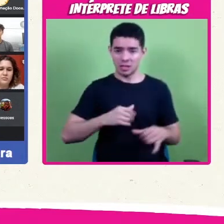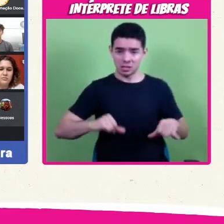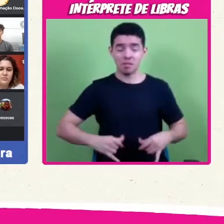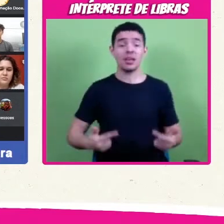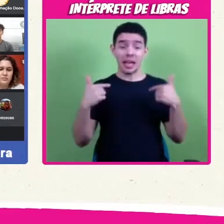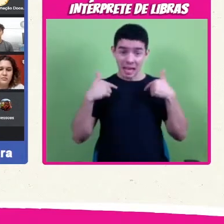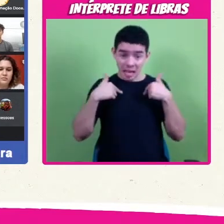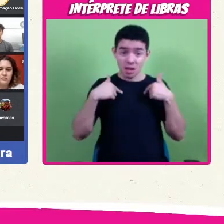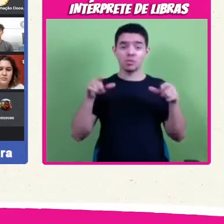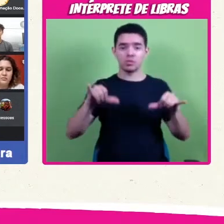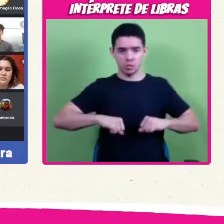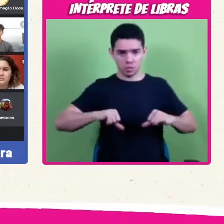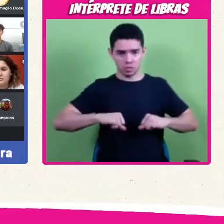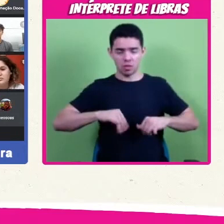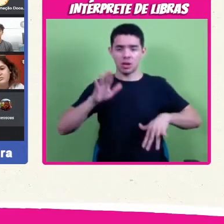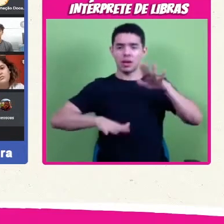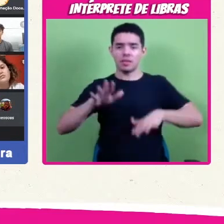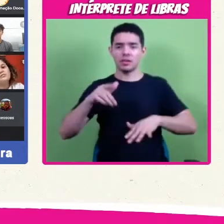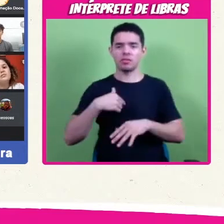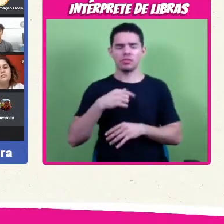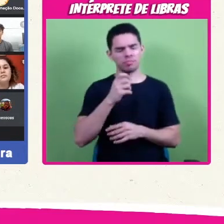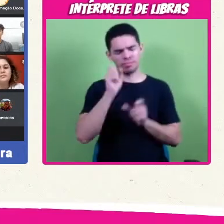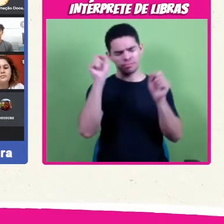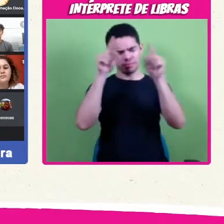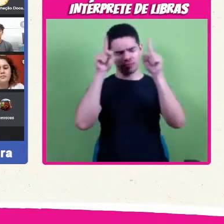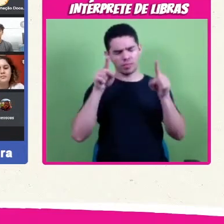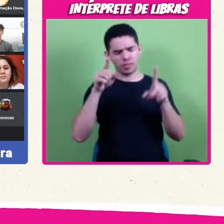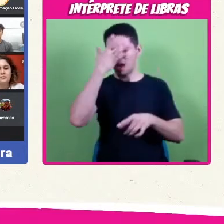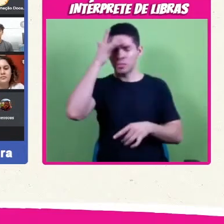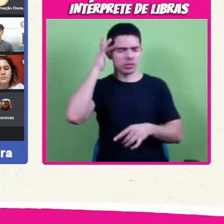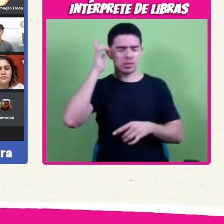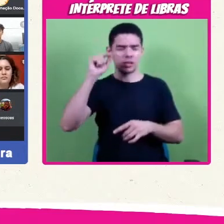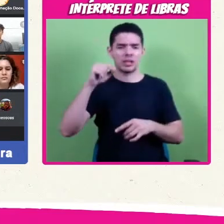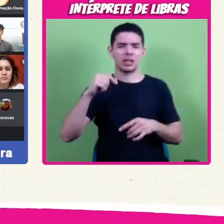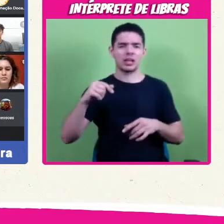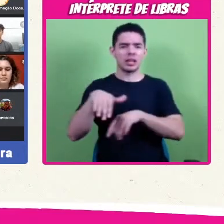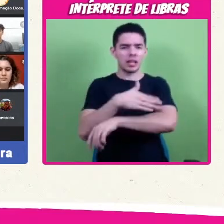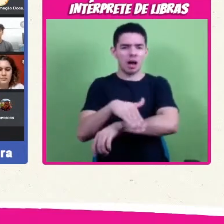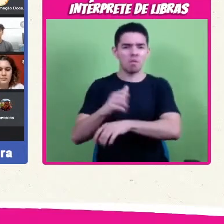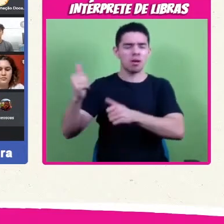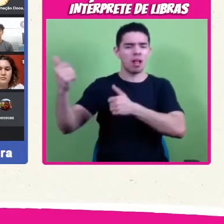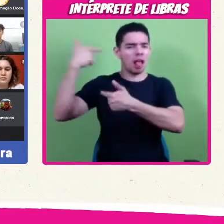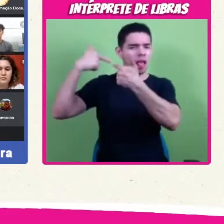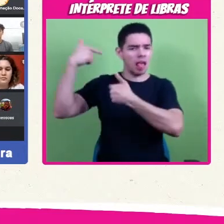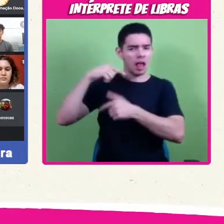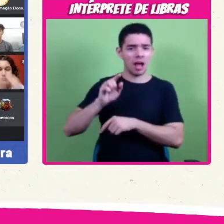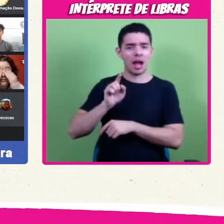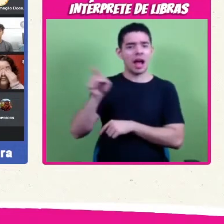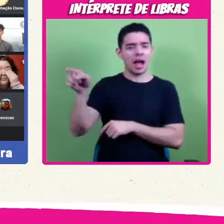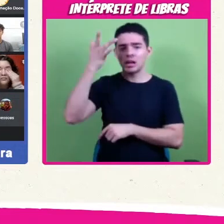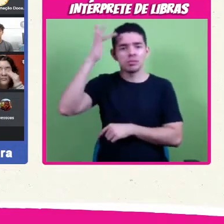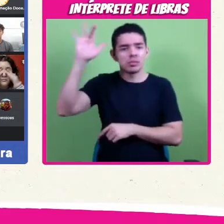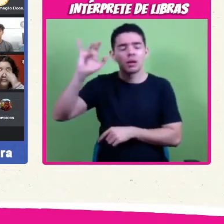eu fico me questionando se as pessoas que me violentam no meio da rua, que me xingam, elas não sabem que eu sou